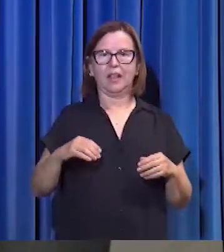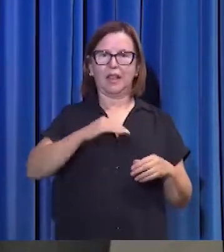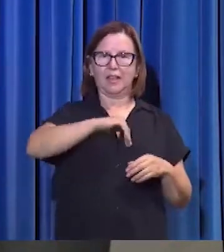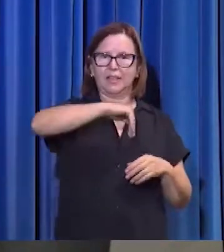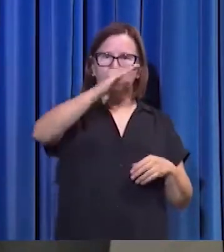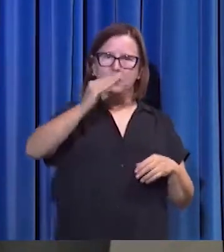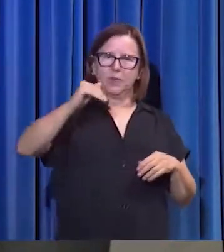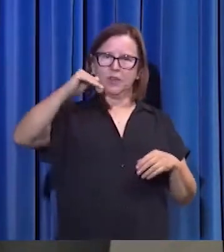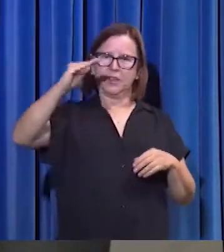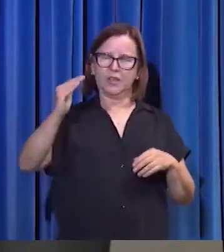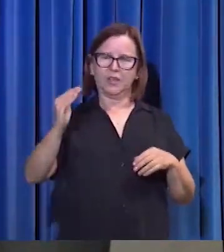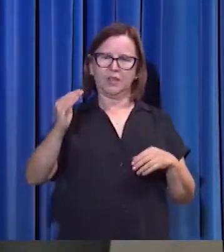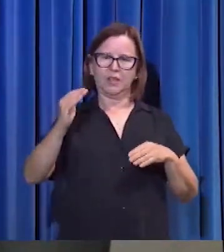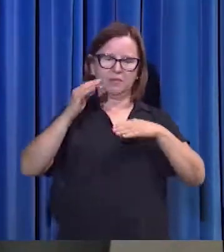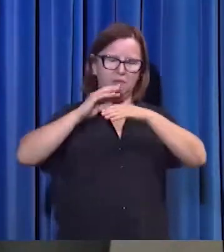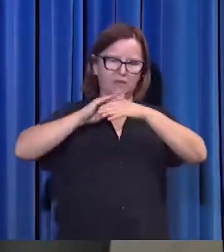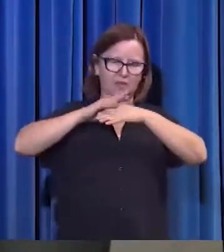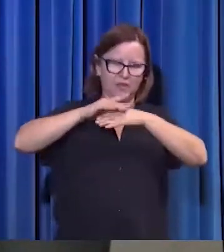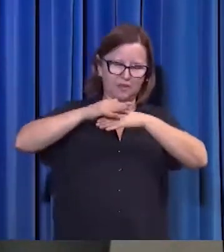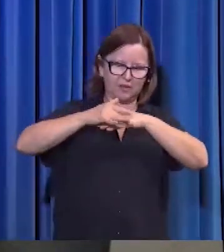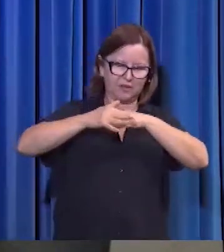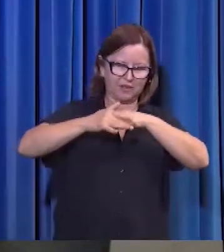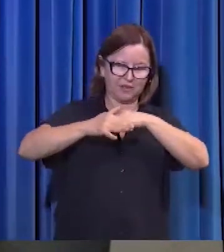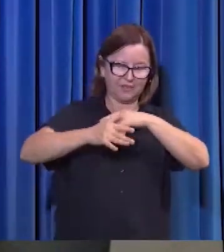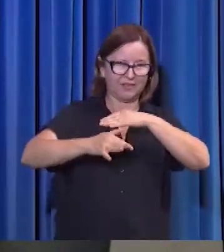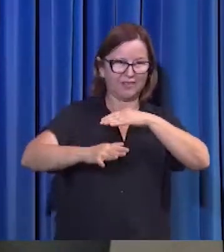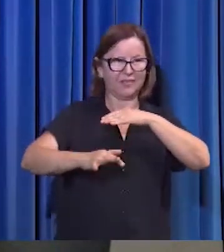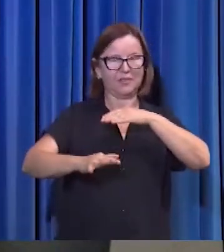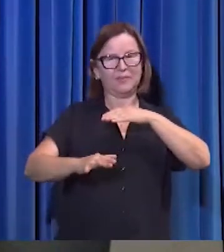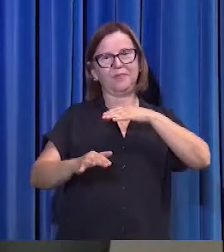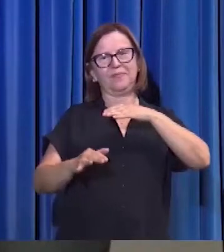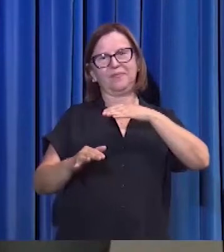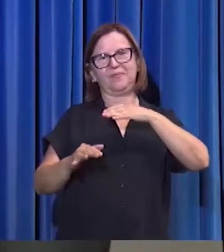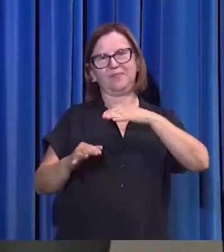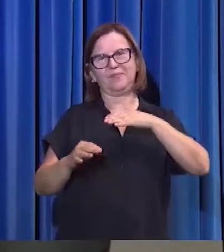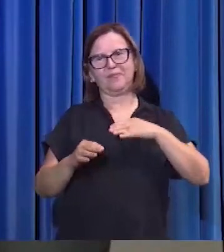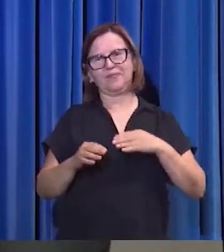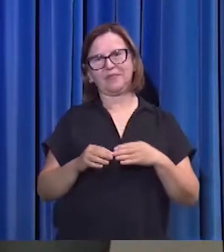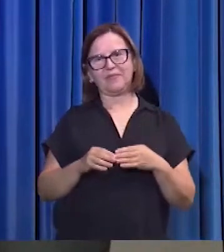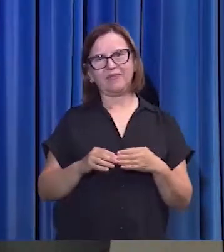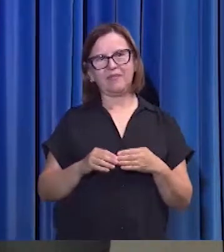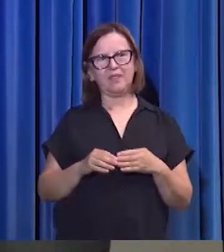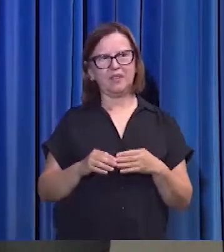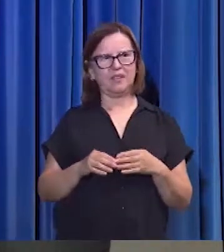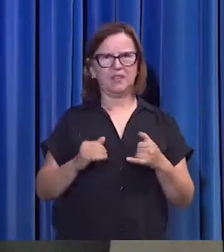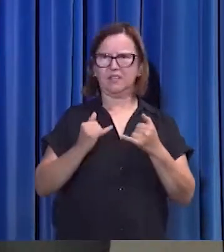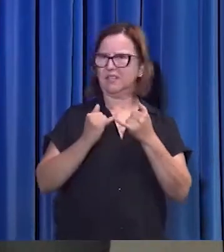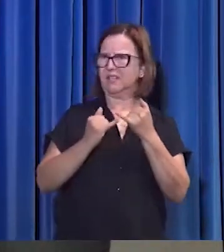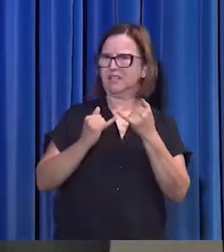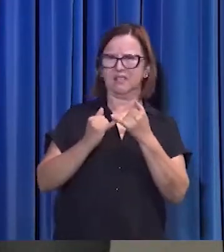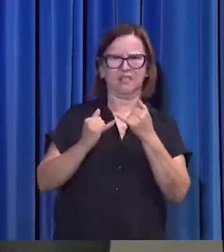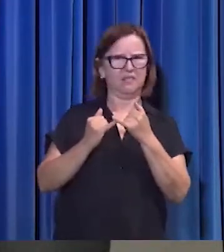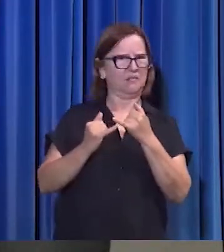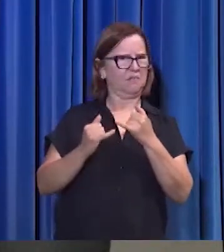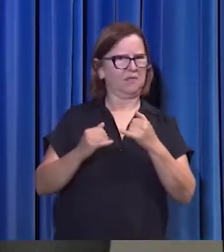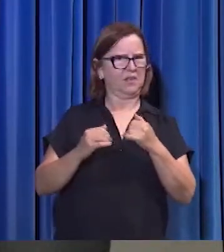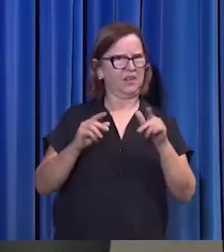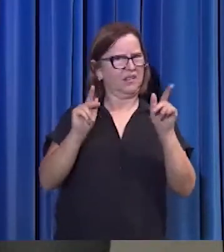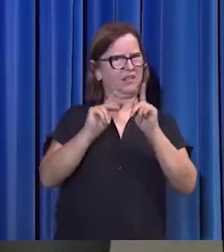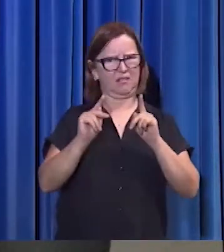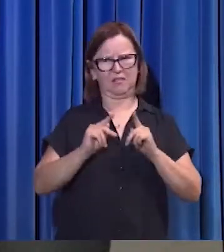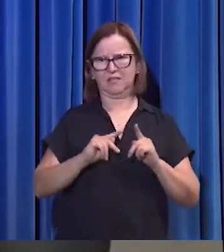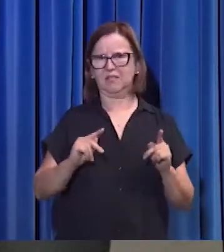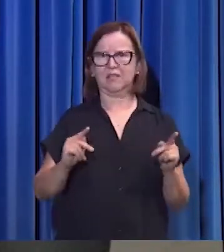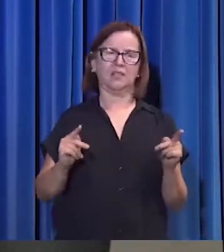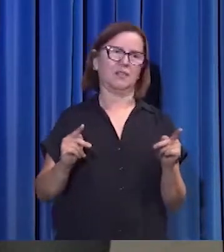montanha caía uma cachoeira espumante que não parecia nada pacífico.